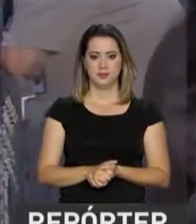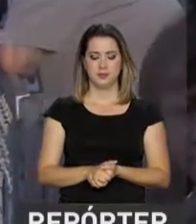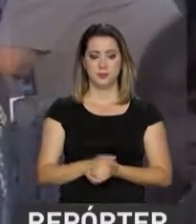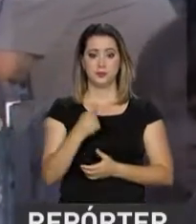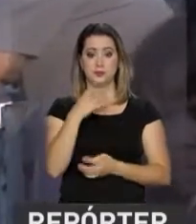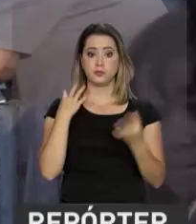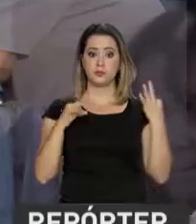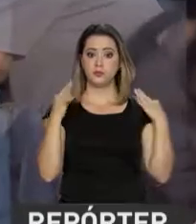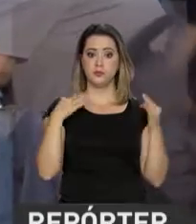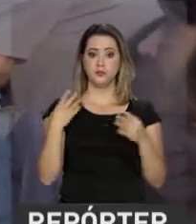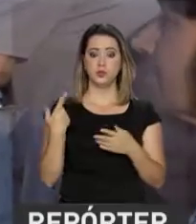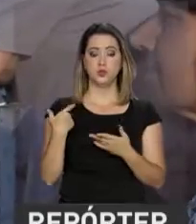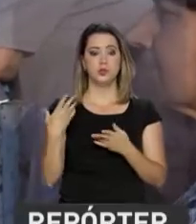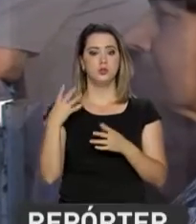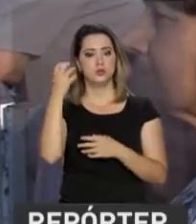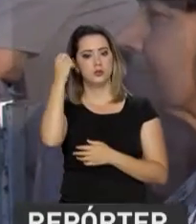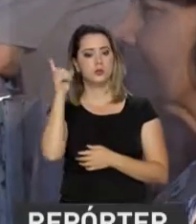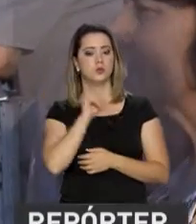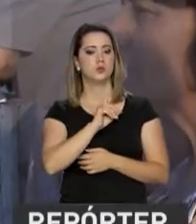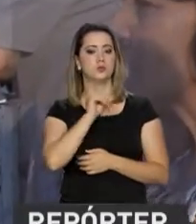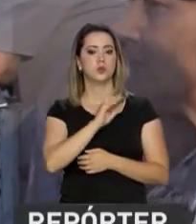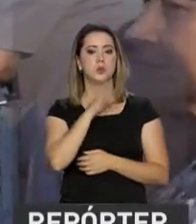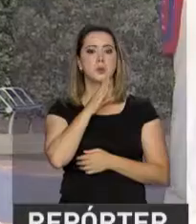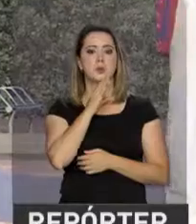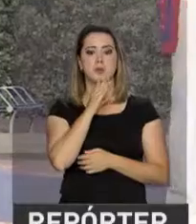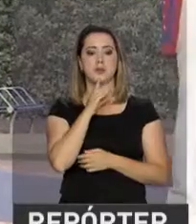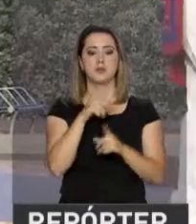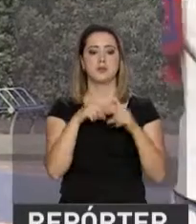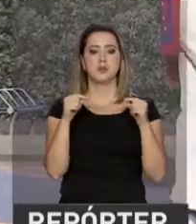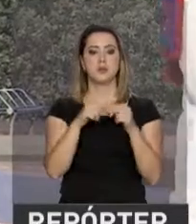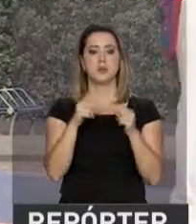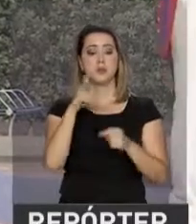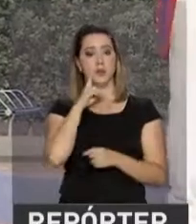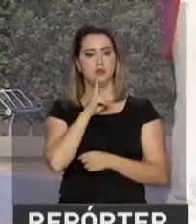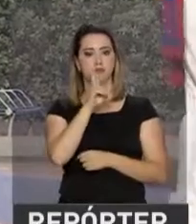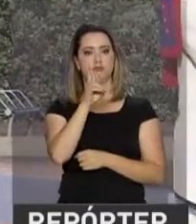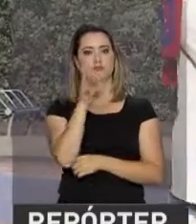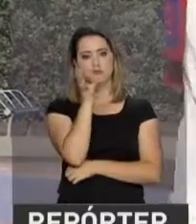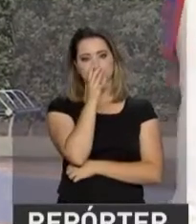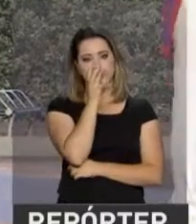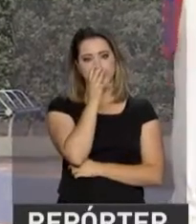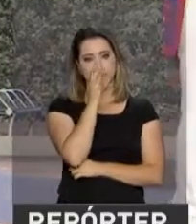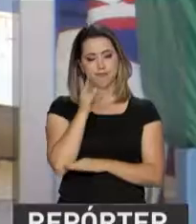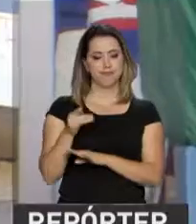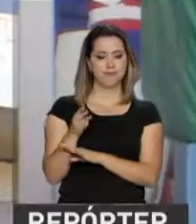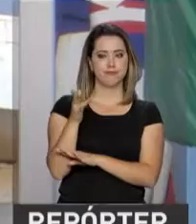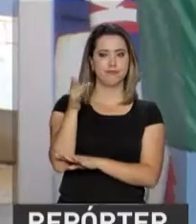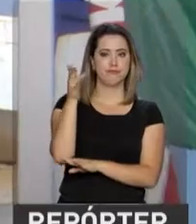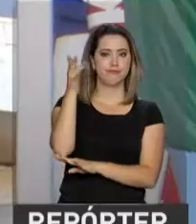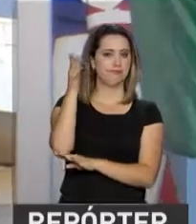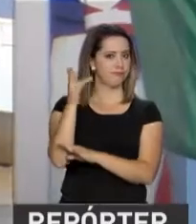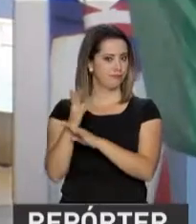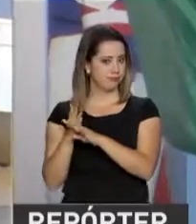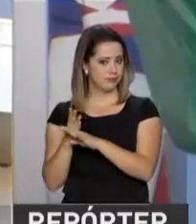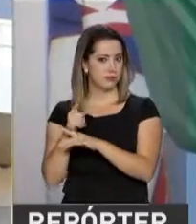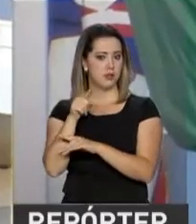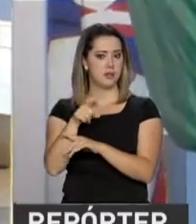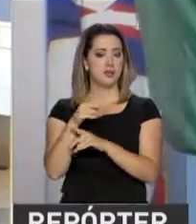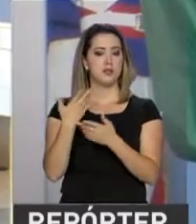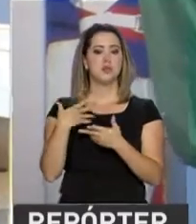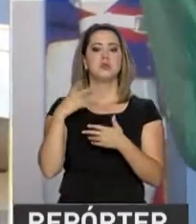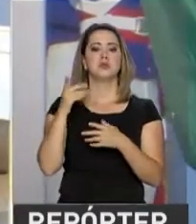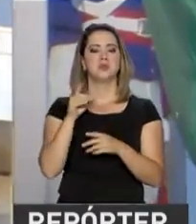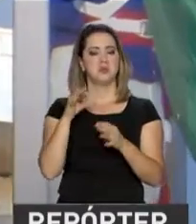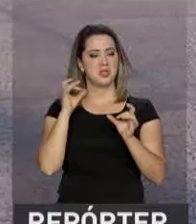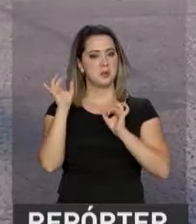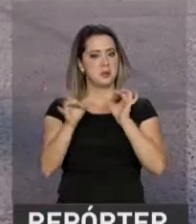Esse turista veio de Minas Gerais para conhecer Brasília e fez questão de assistir à troca da bandeira. Para ele, esse foi um momento